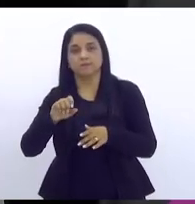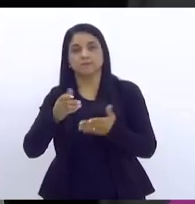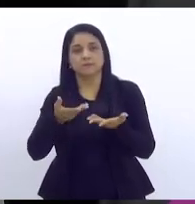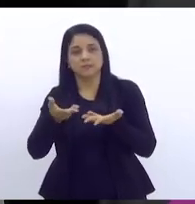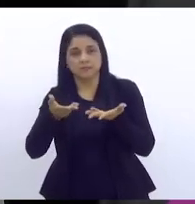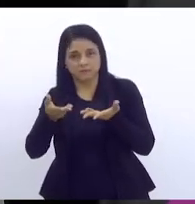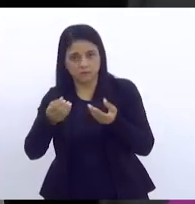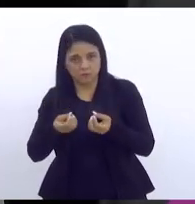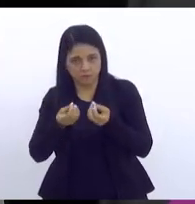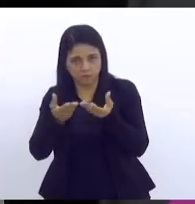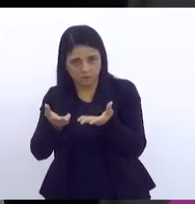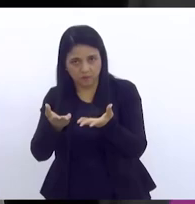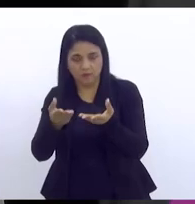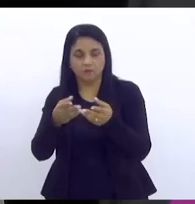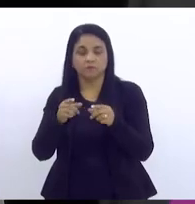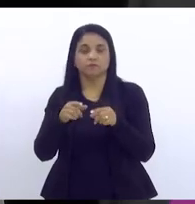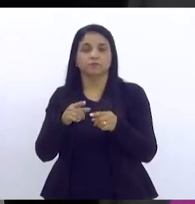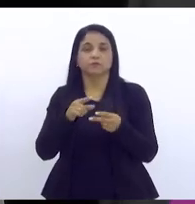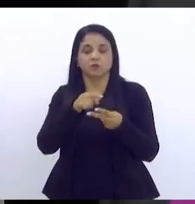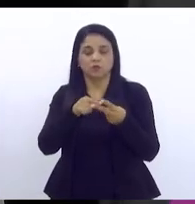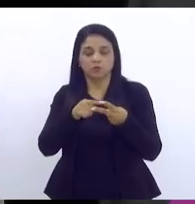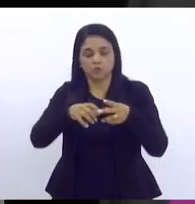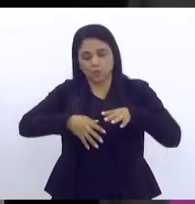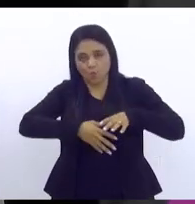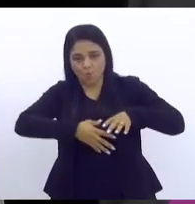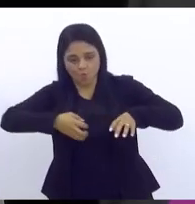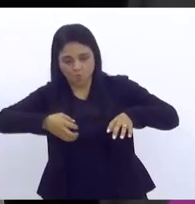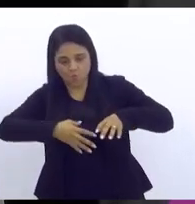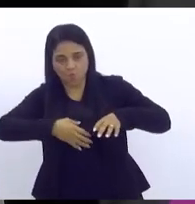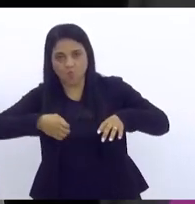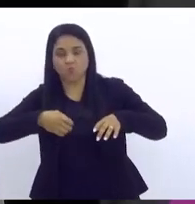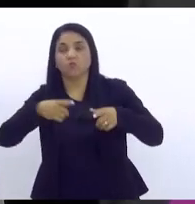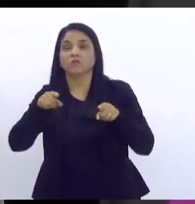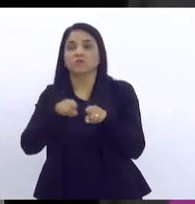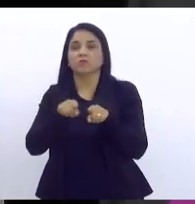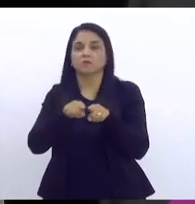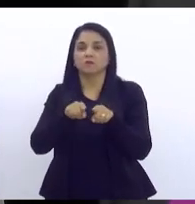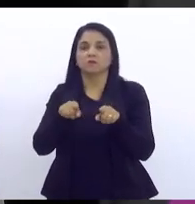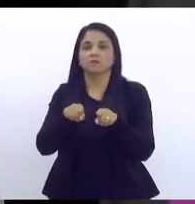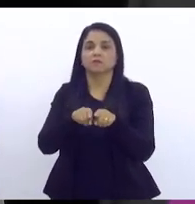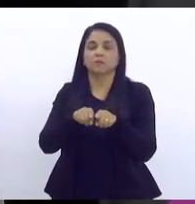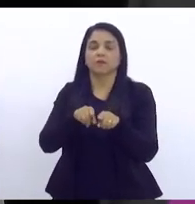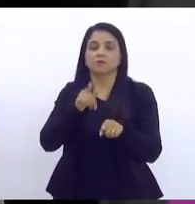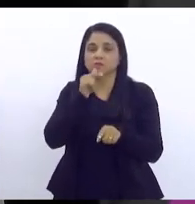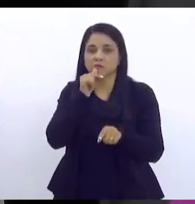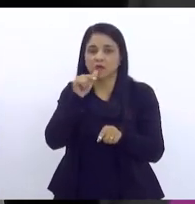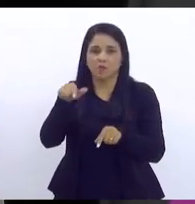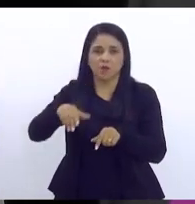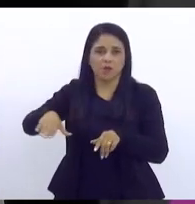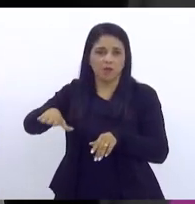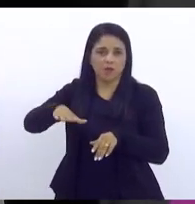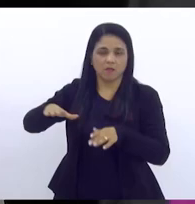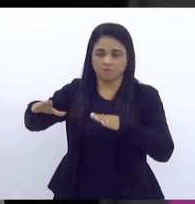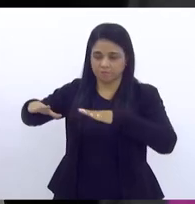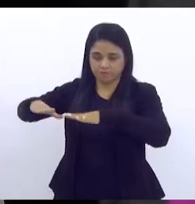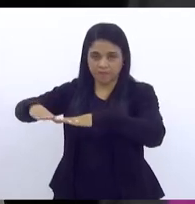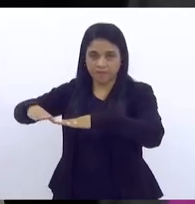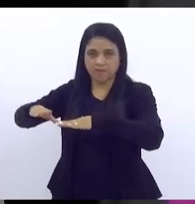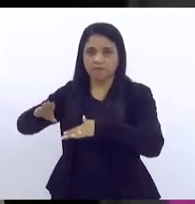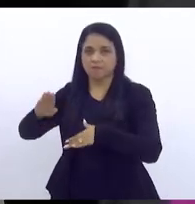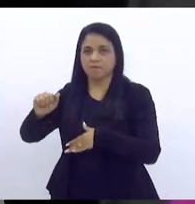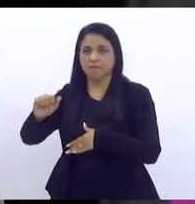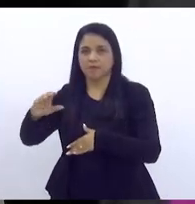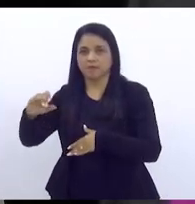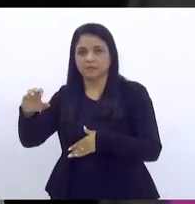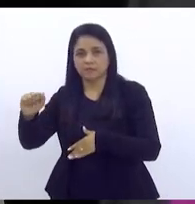eh duas obras de coletores de tempo seco em duas em duas subba sias lá na na na região da iguá lá na na na na